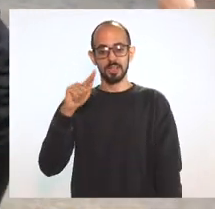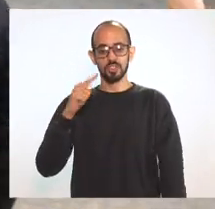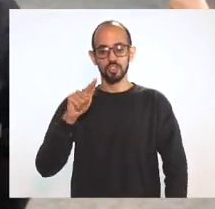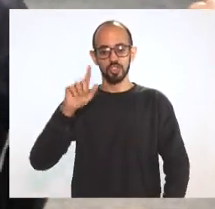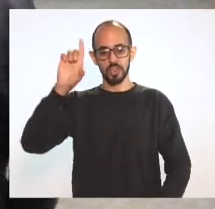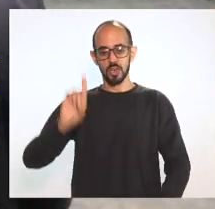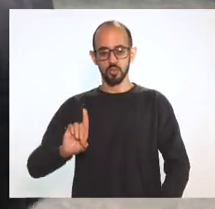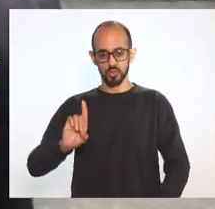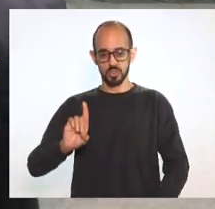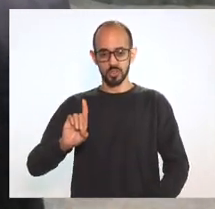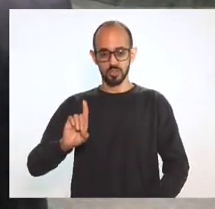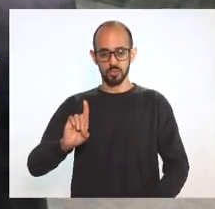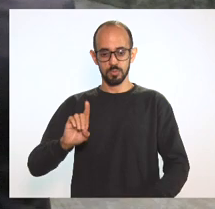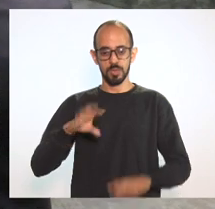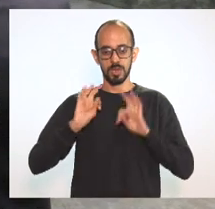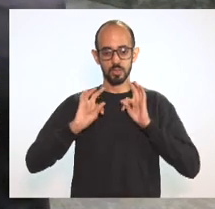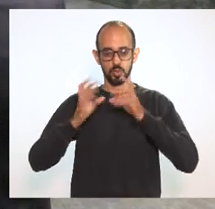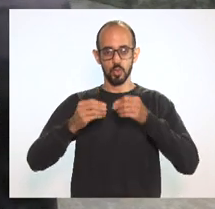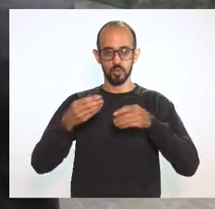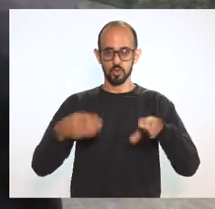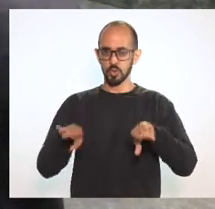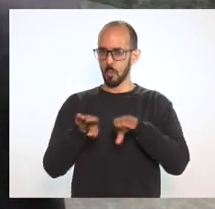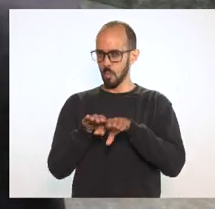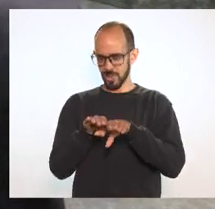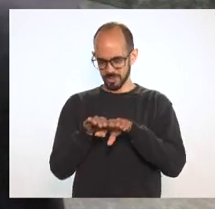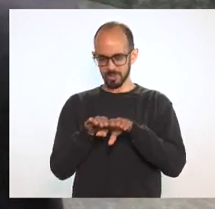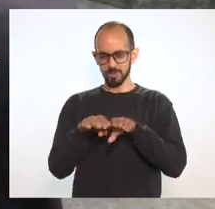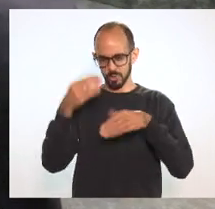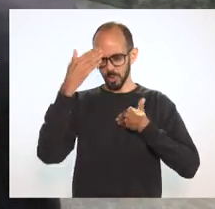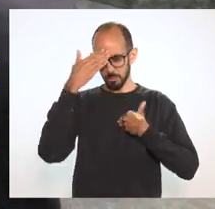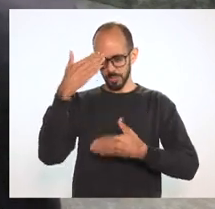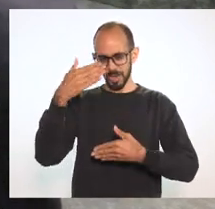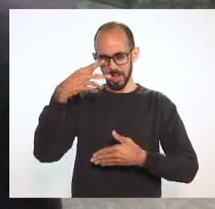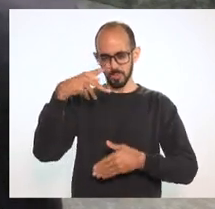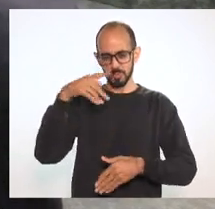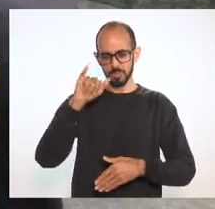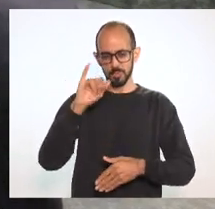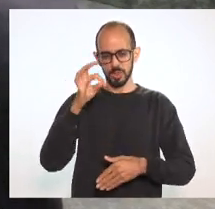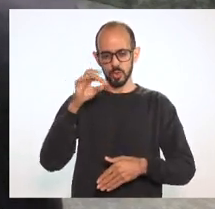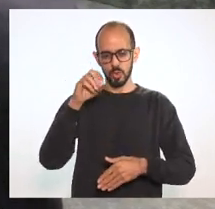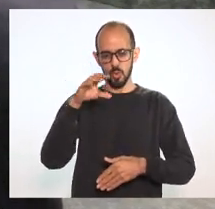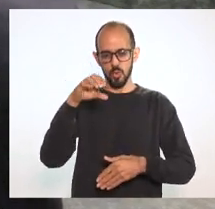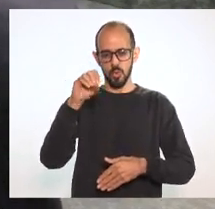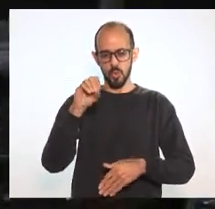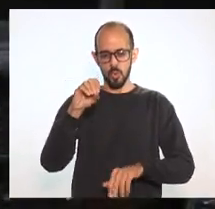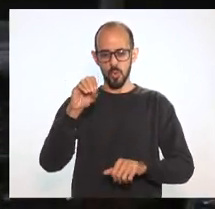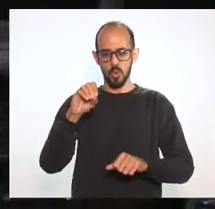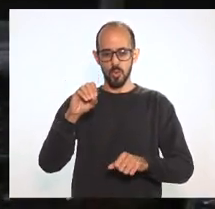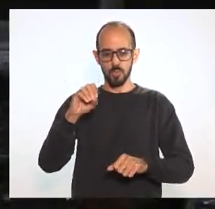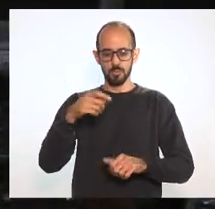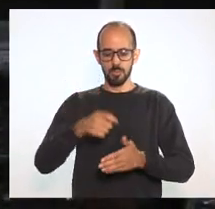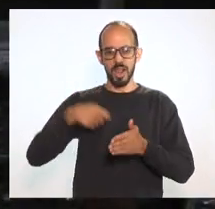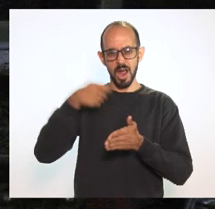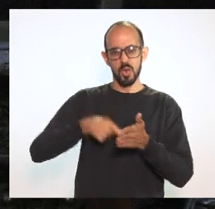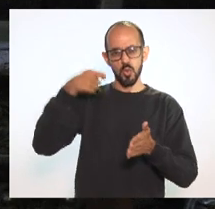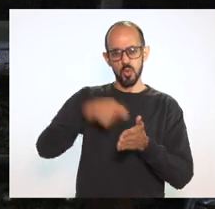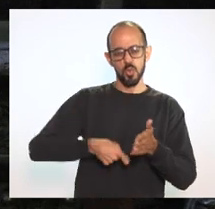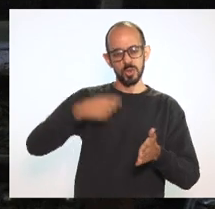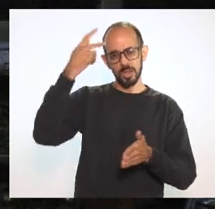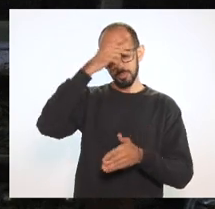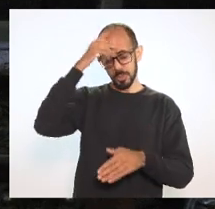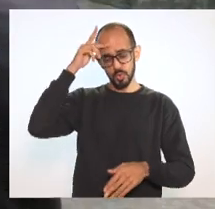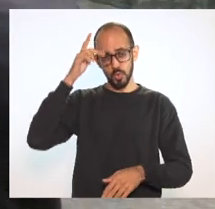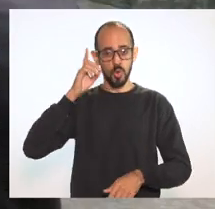iguais. Obrigado, Pitoco, e obrigado à madrinha pela importante atuação em prol da pessoa com